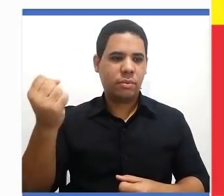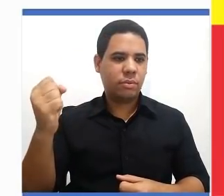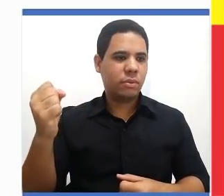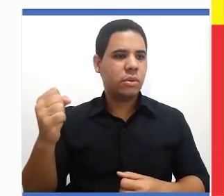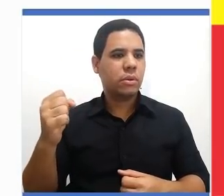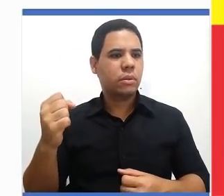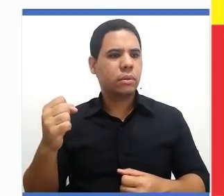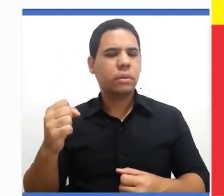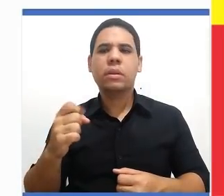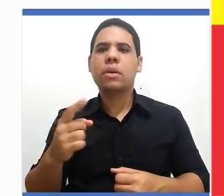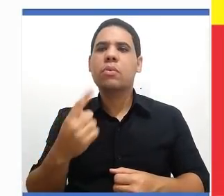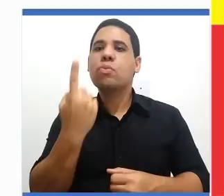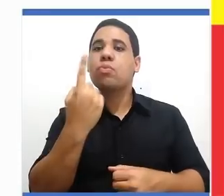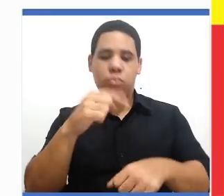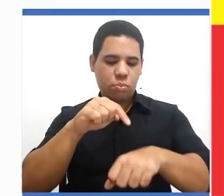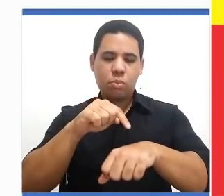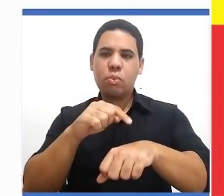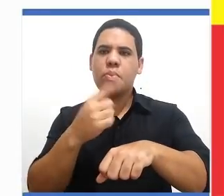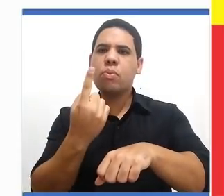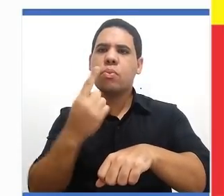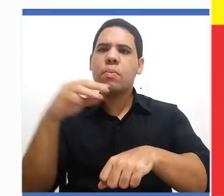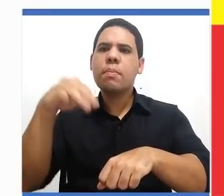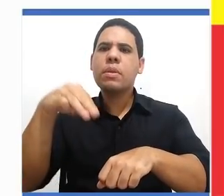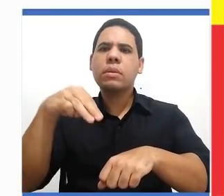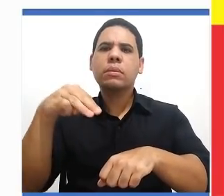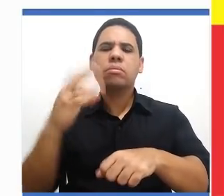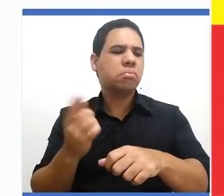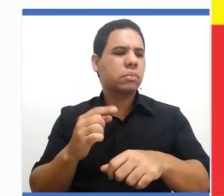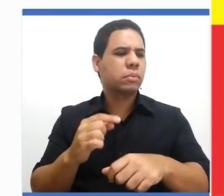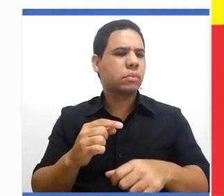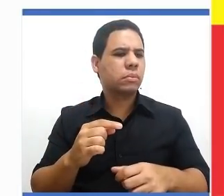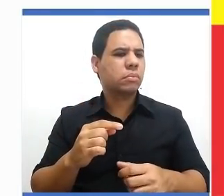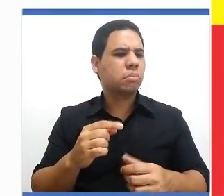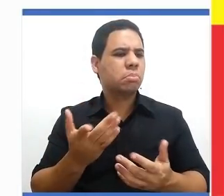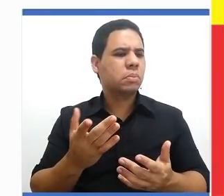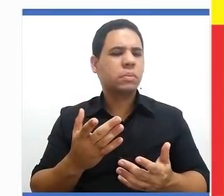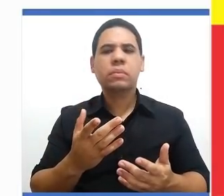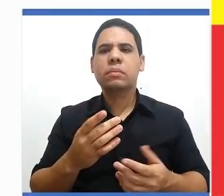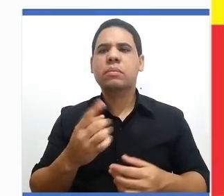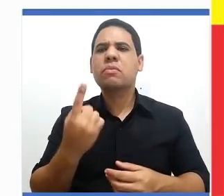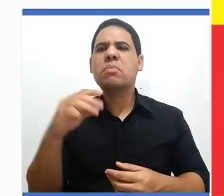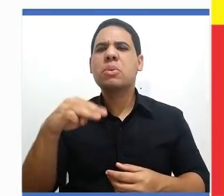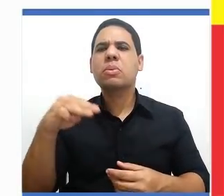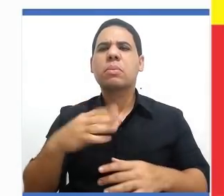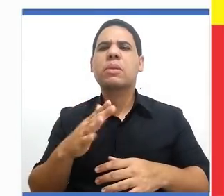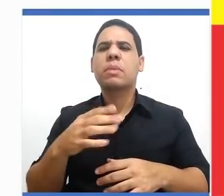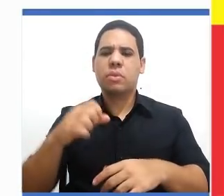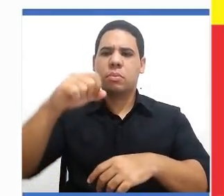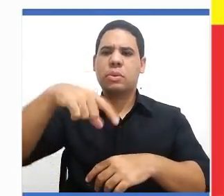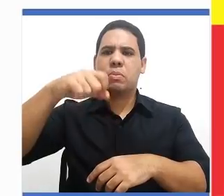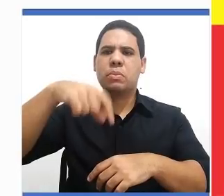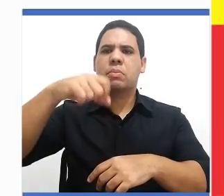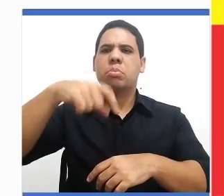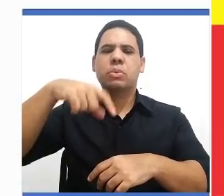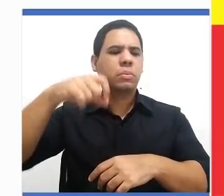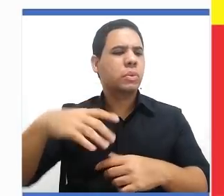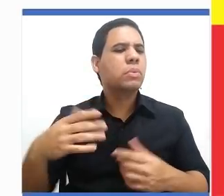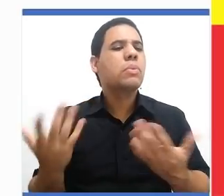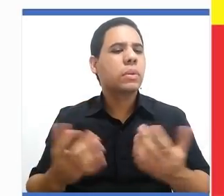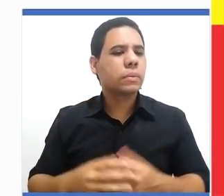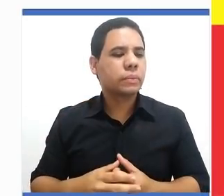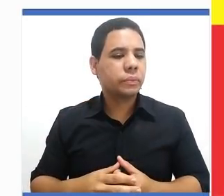segundos, então nós devemos ter a ideia de quantos ml tem por minuto, ou, para se você quiser transformar,